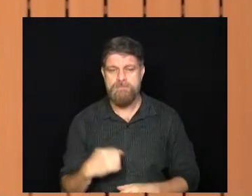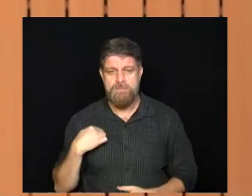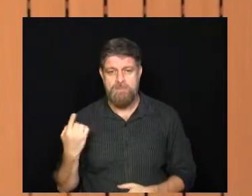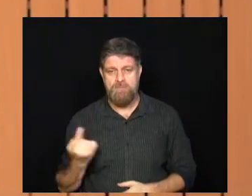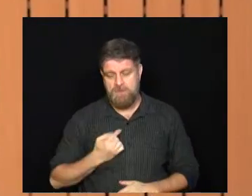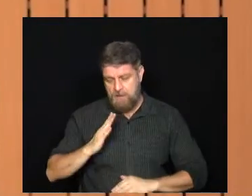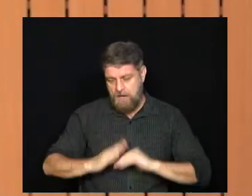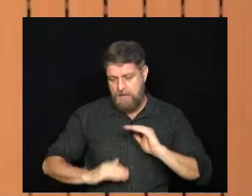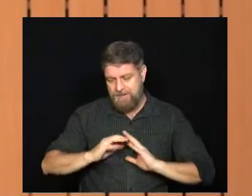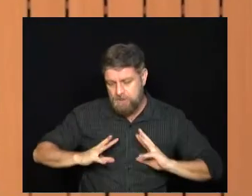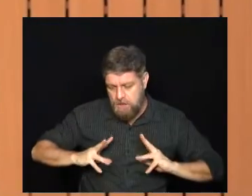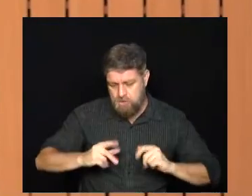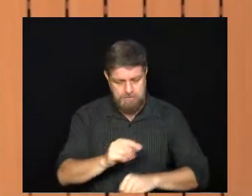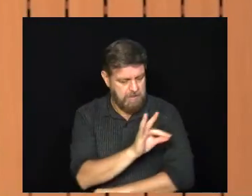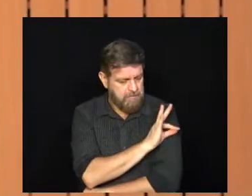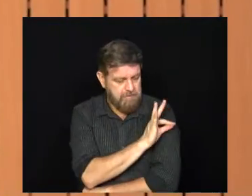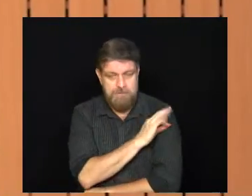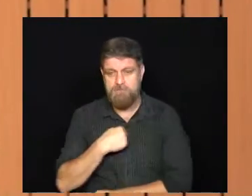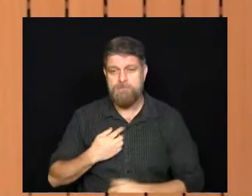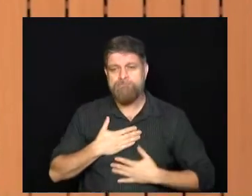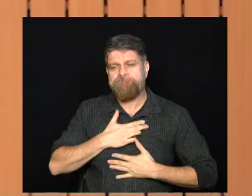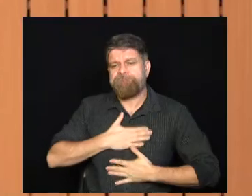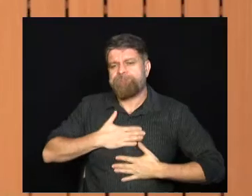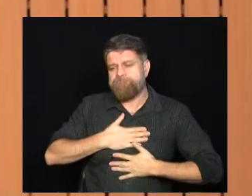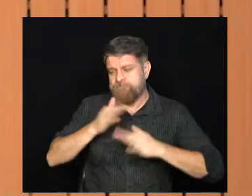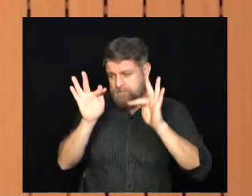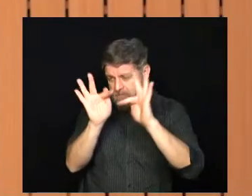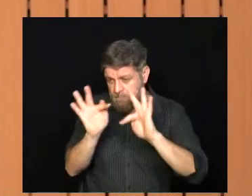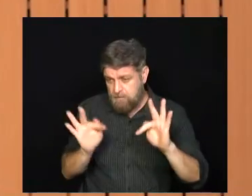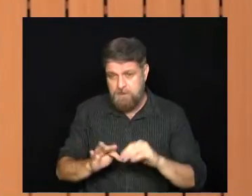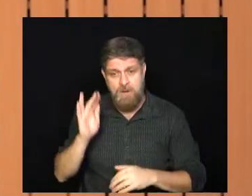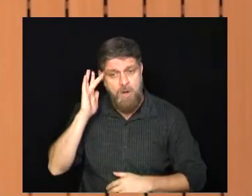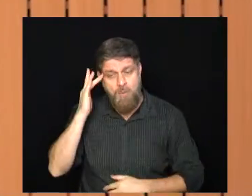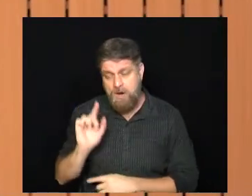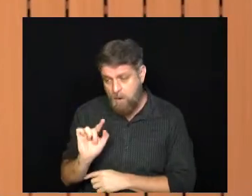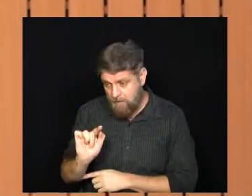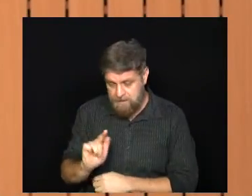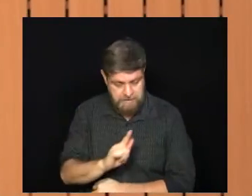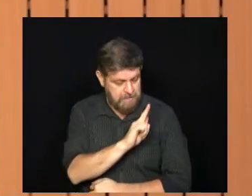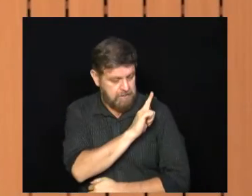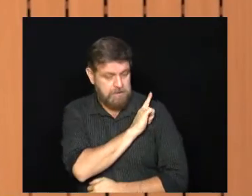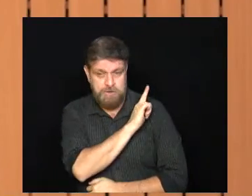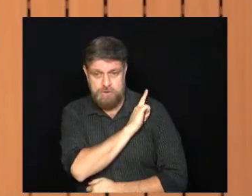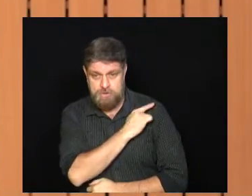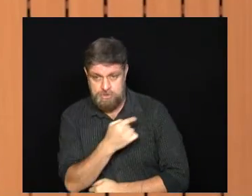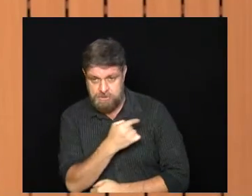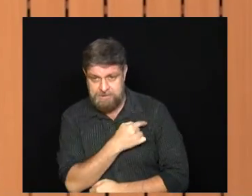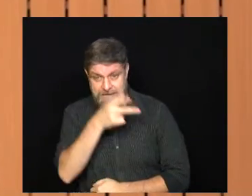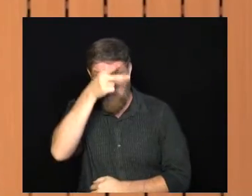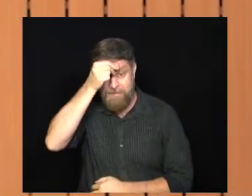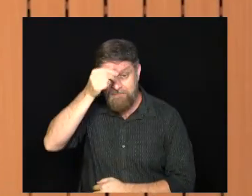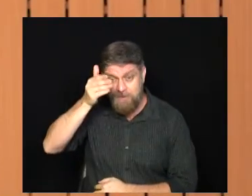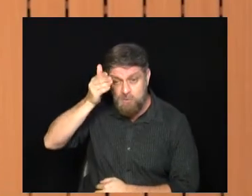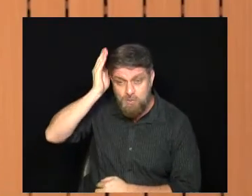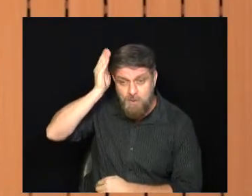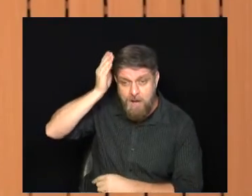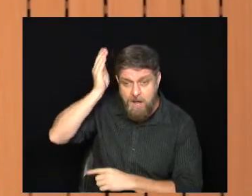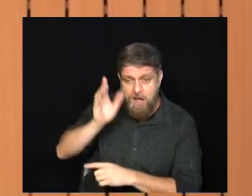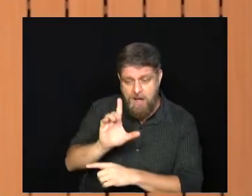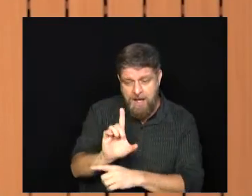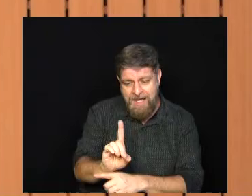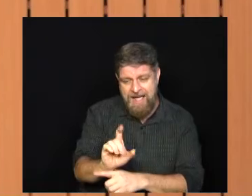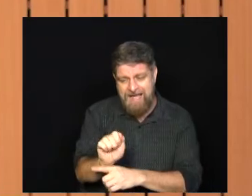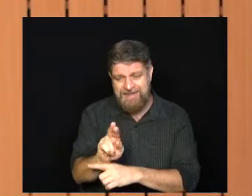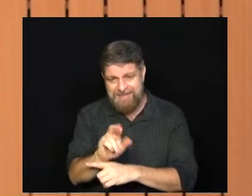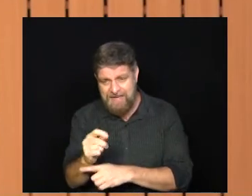tomando na Prefeitura me deixam muito satisfeito. Acho que a gestão do prefeito Dário Saad e a